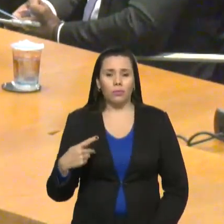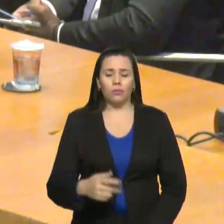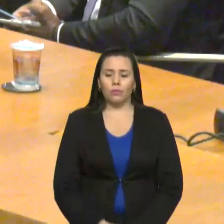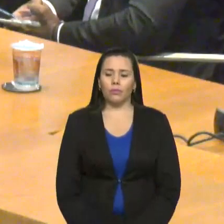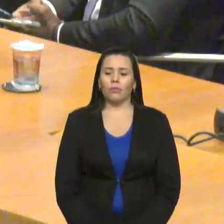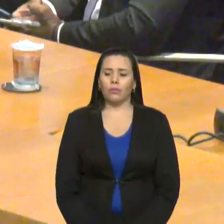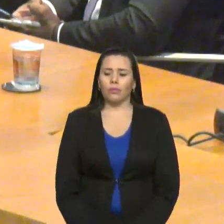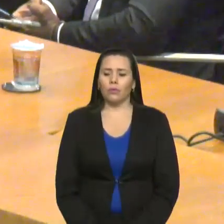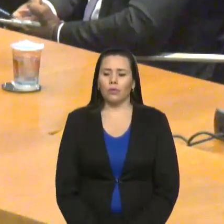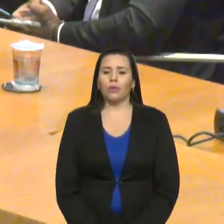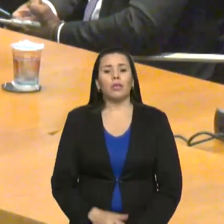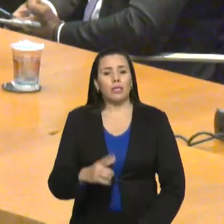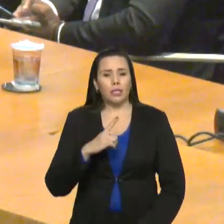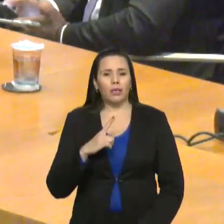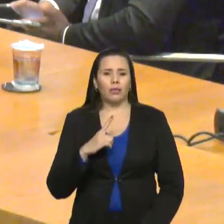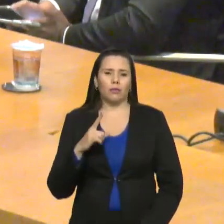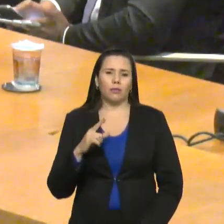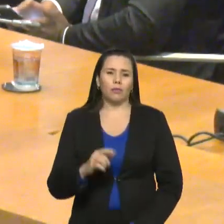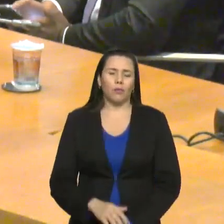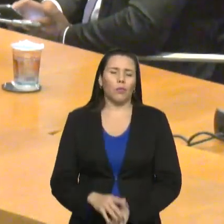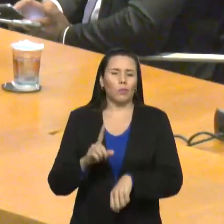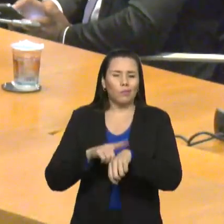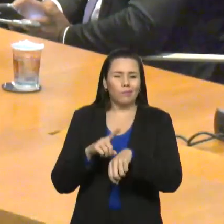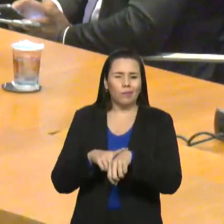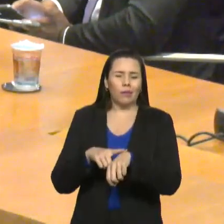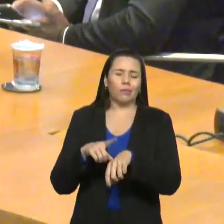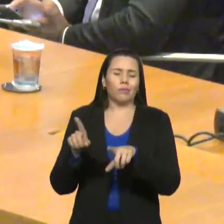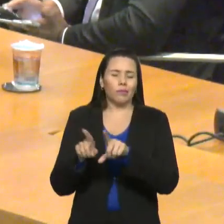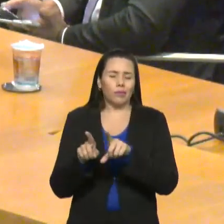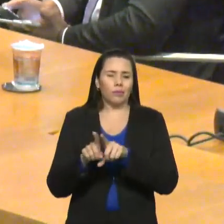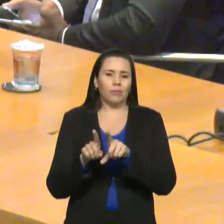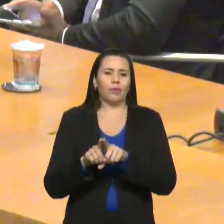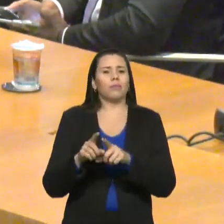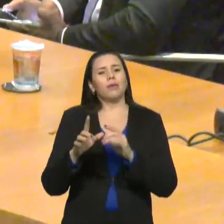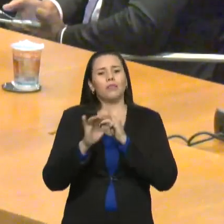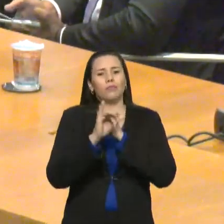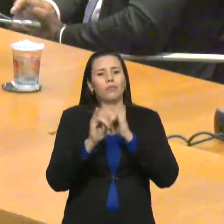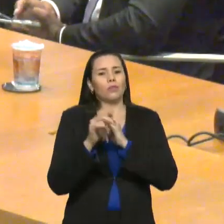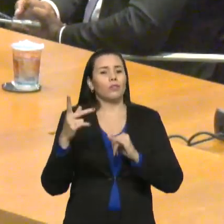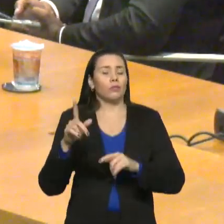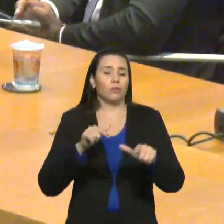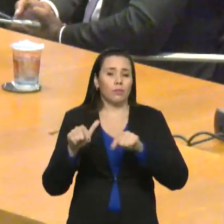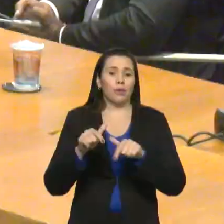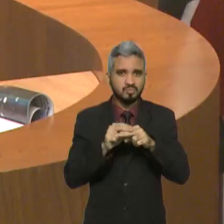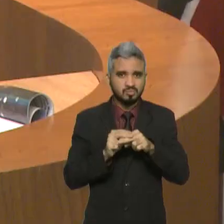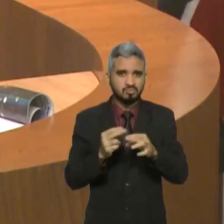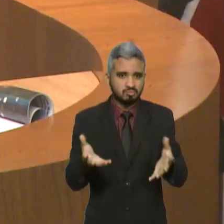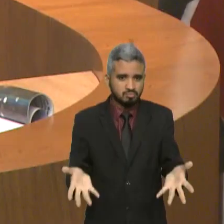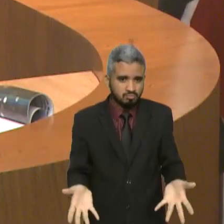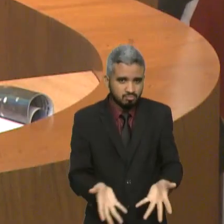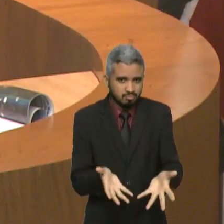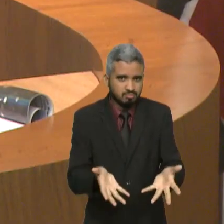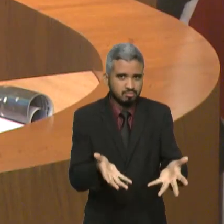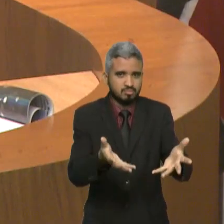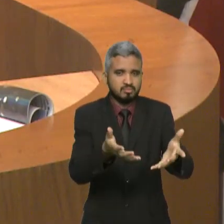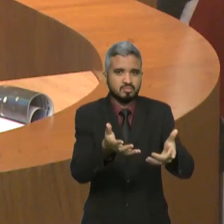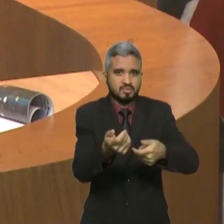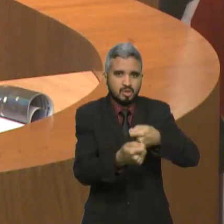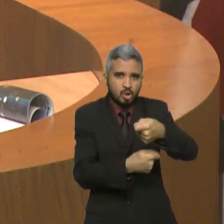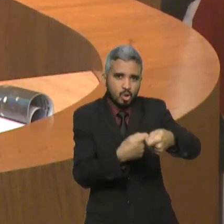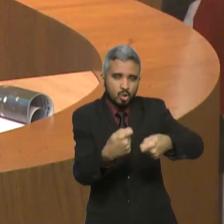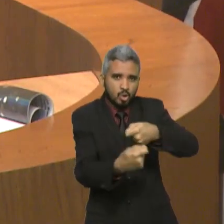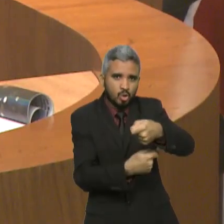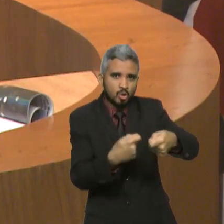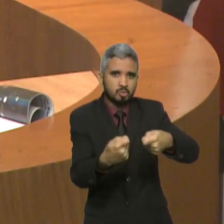que procura variar a programação para Que ela possa cumprir com seu objetivo social adaptada socorro